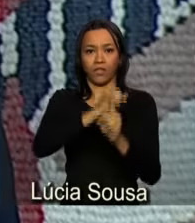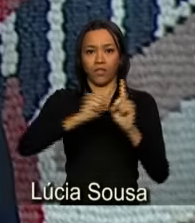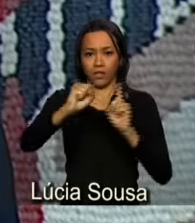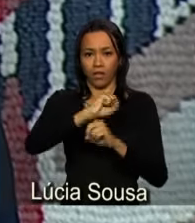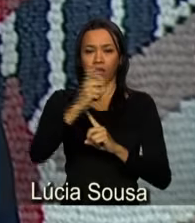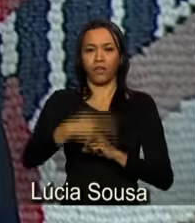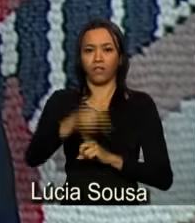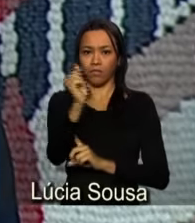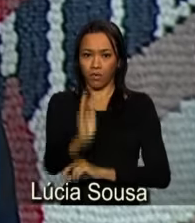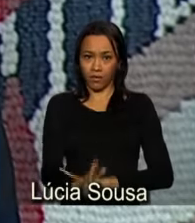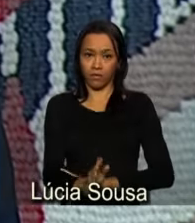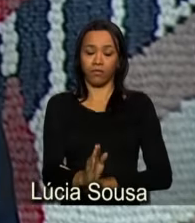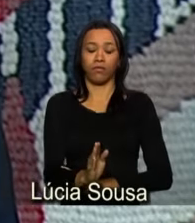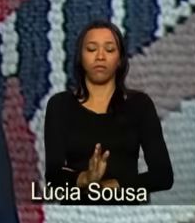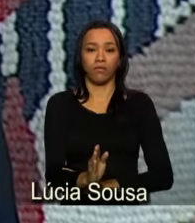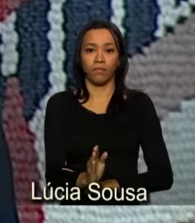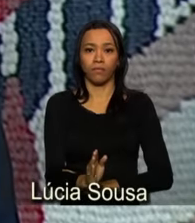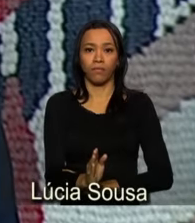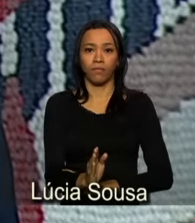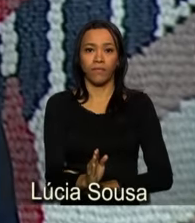Além disso,